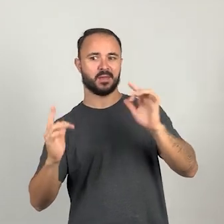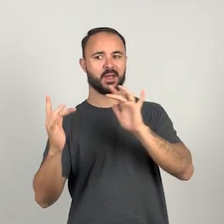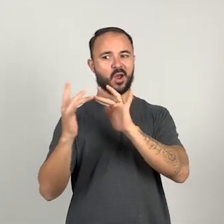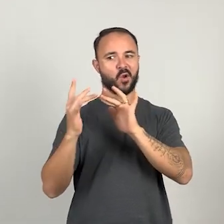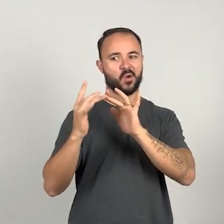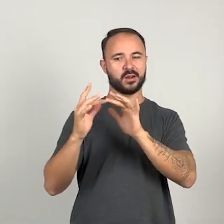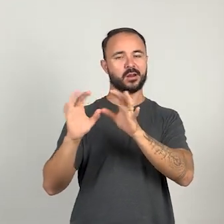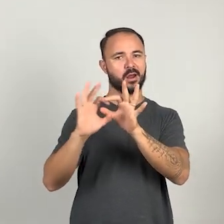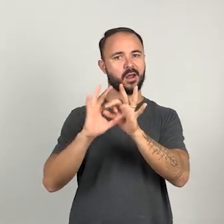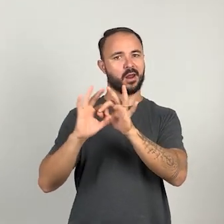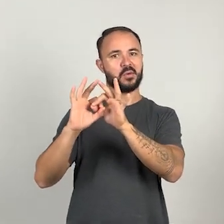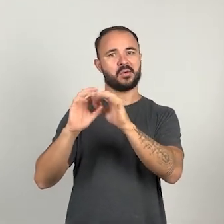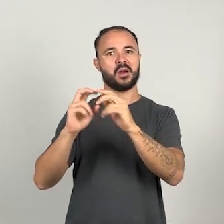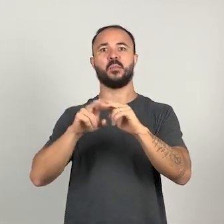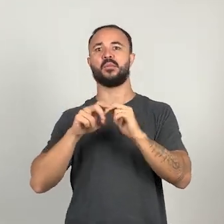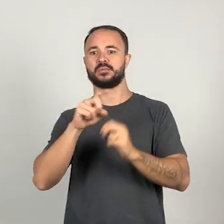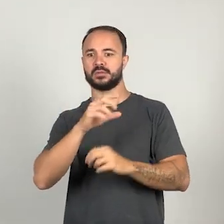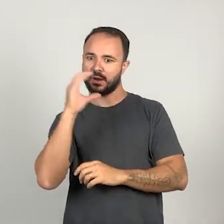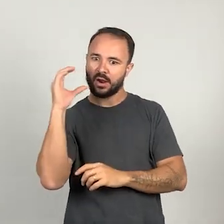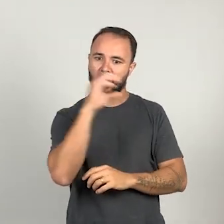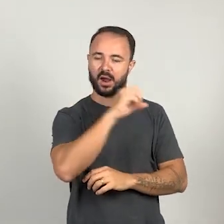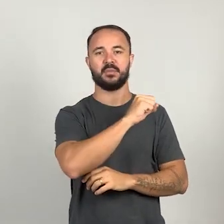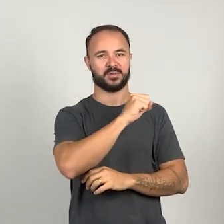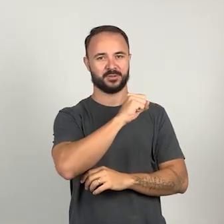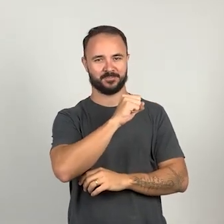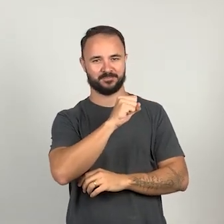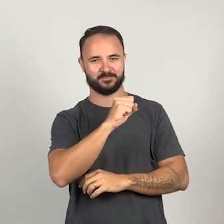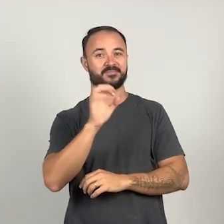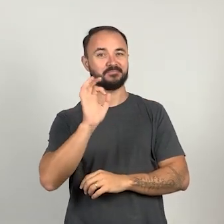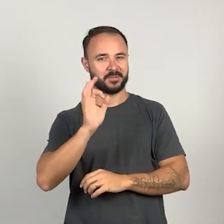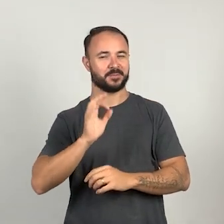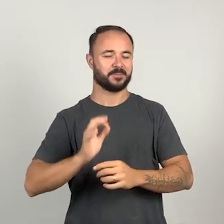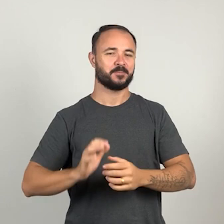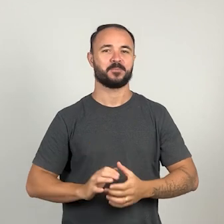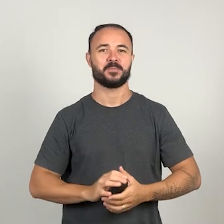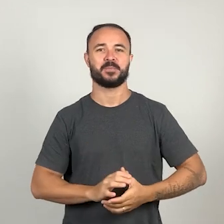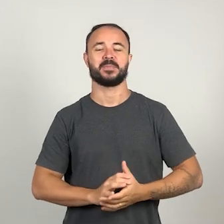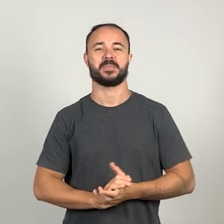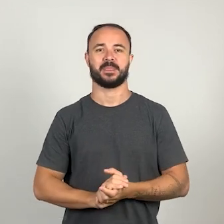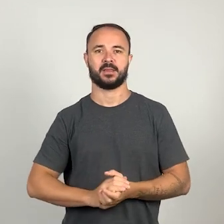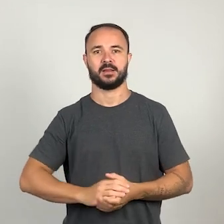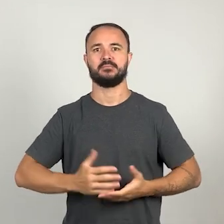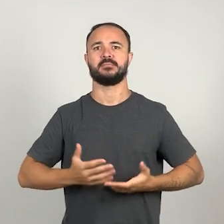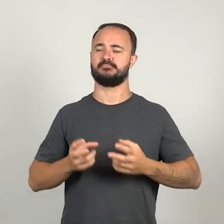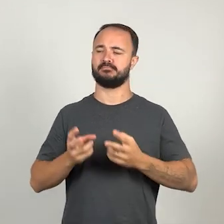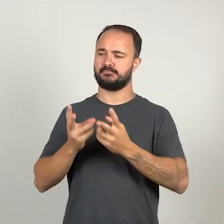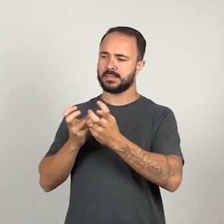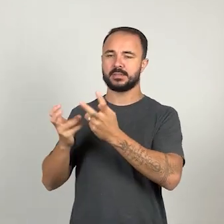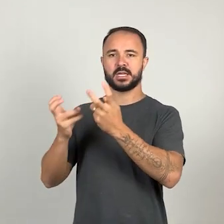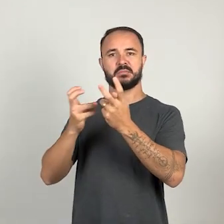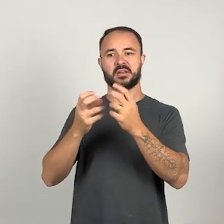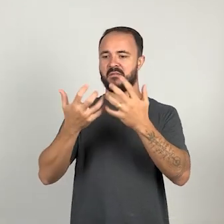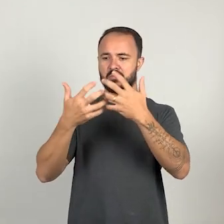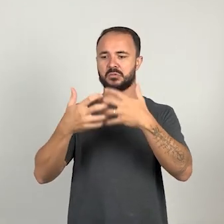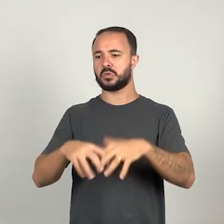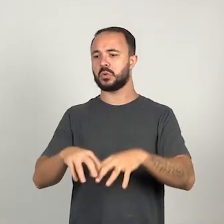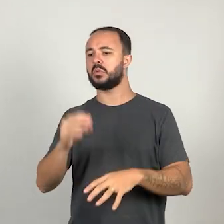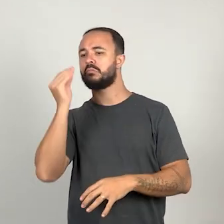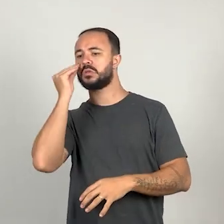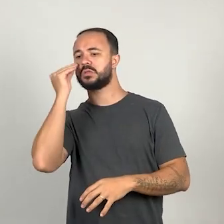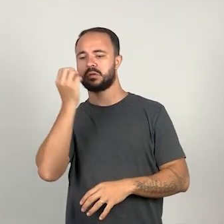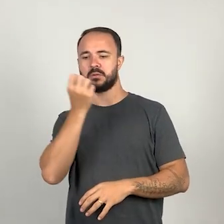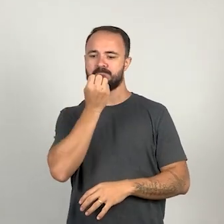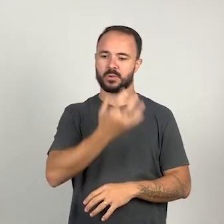temos o nosso acionador ligado, o sistema de engrenagem também funcionando através do teste que fizemos.